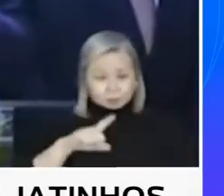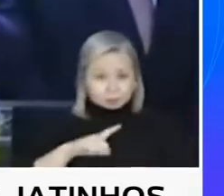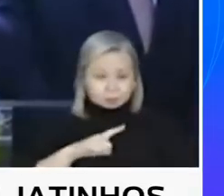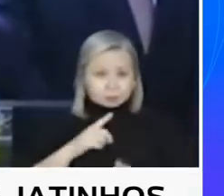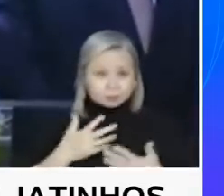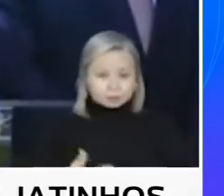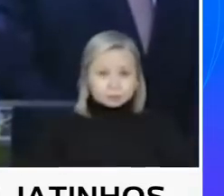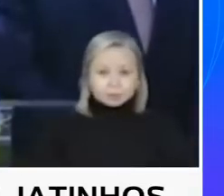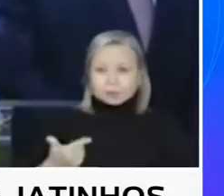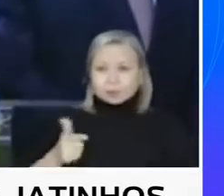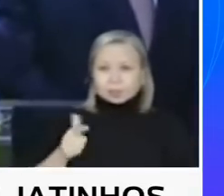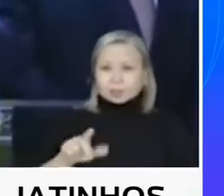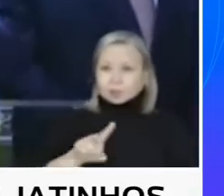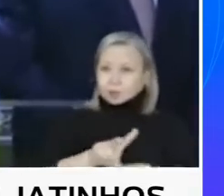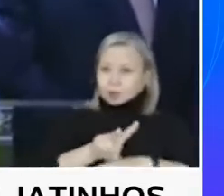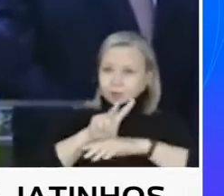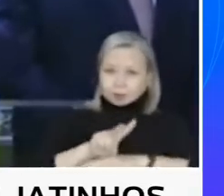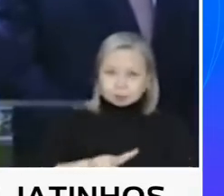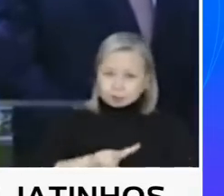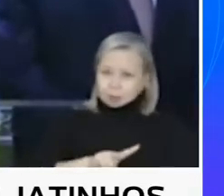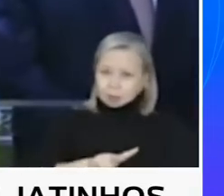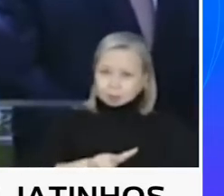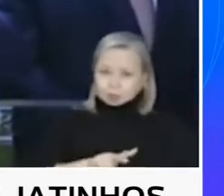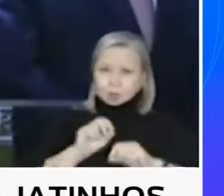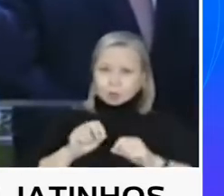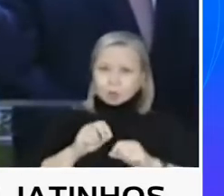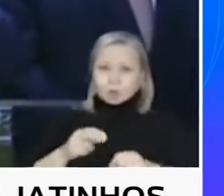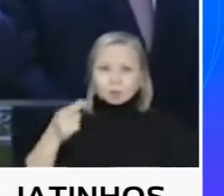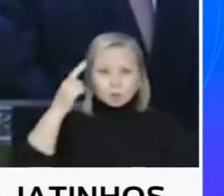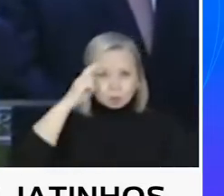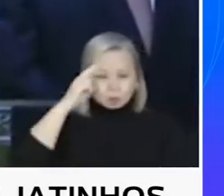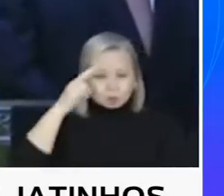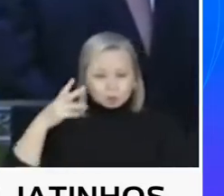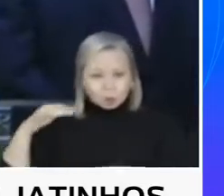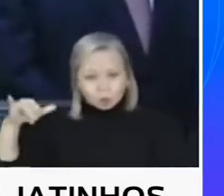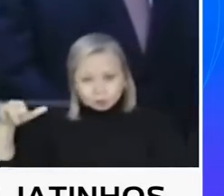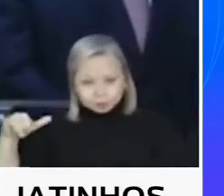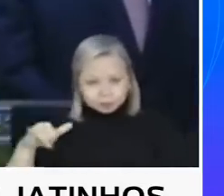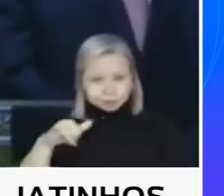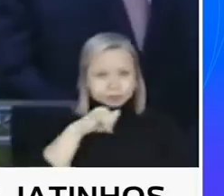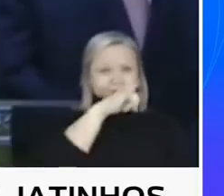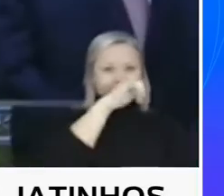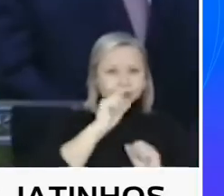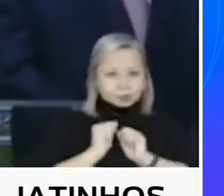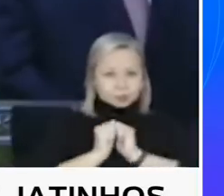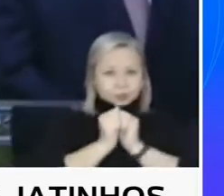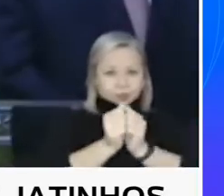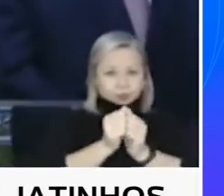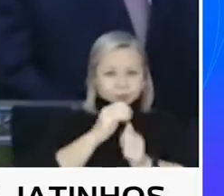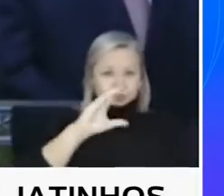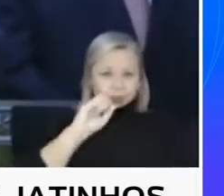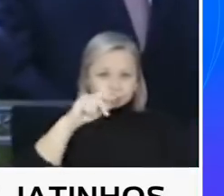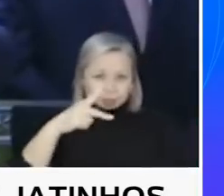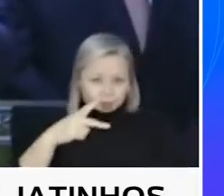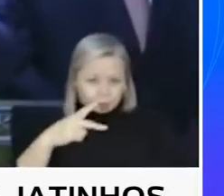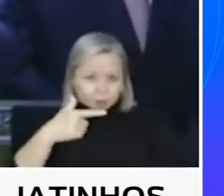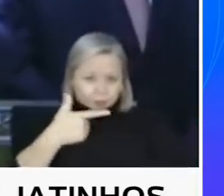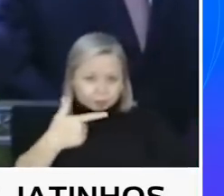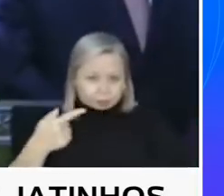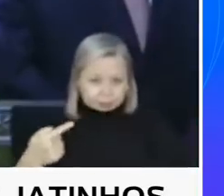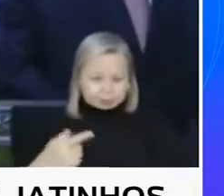é que não é emprestado o proprietário tá indo junto para a cópia então ele também